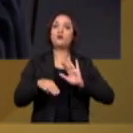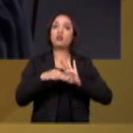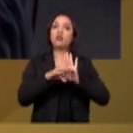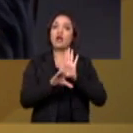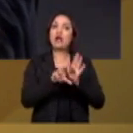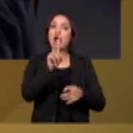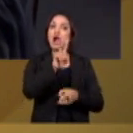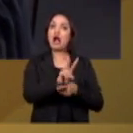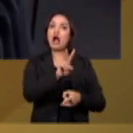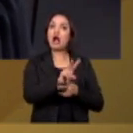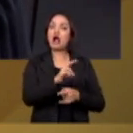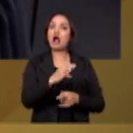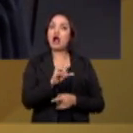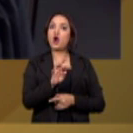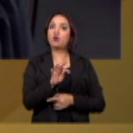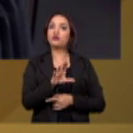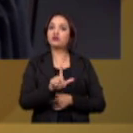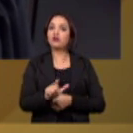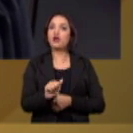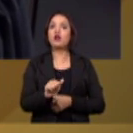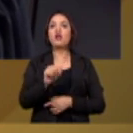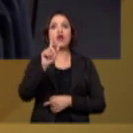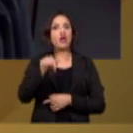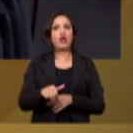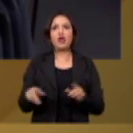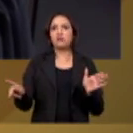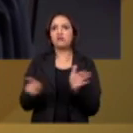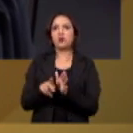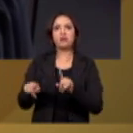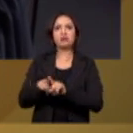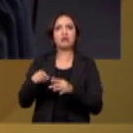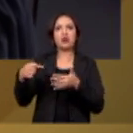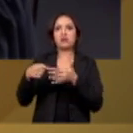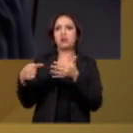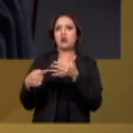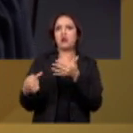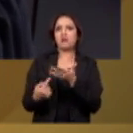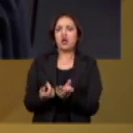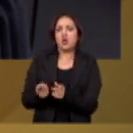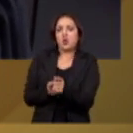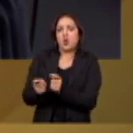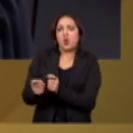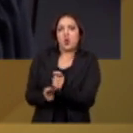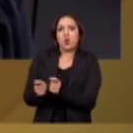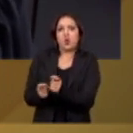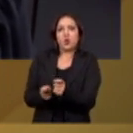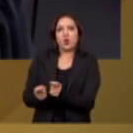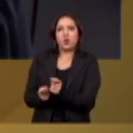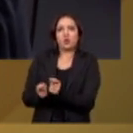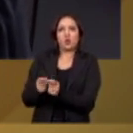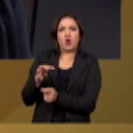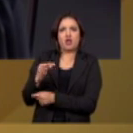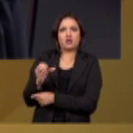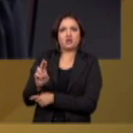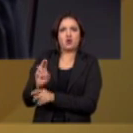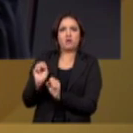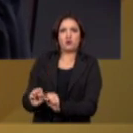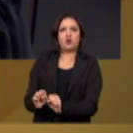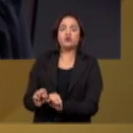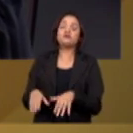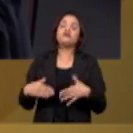é inerente às atribuições constitucionais de controle externo tribunal de contas da união